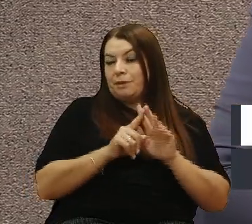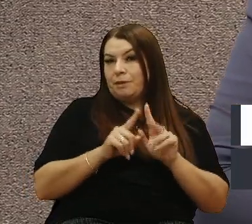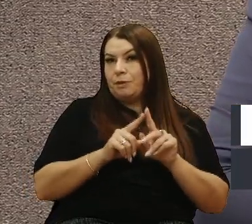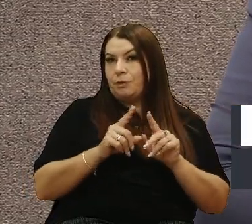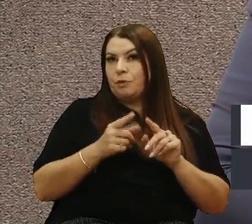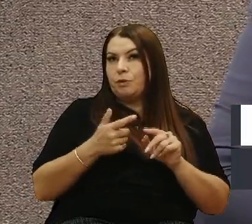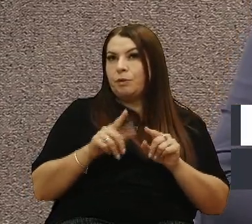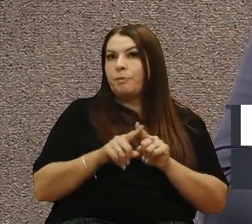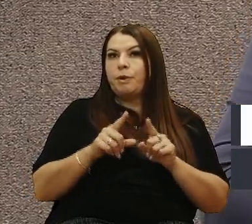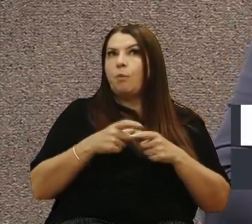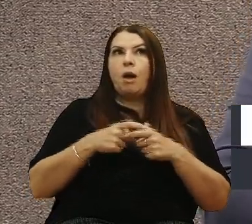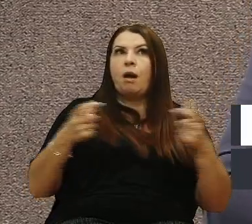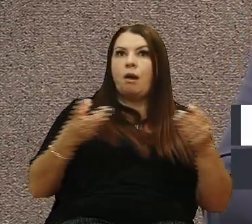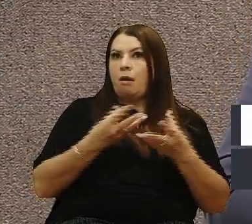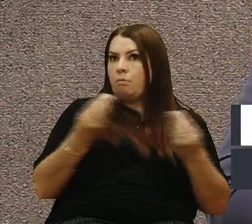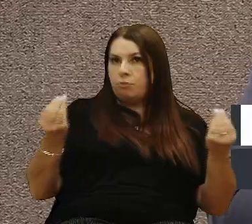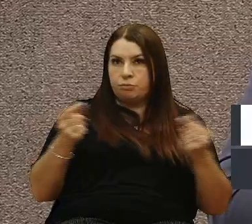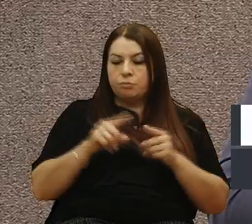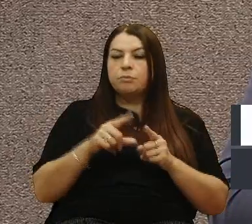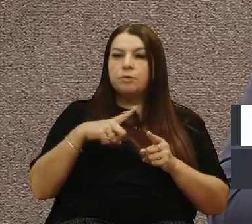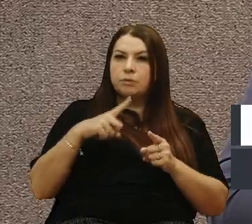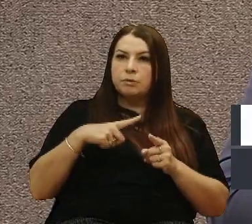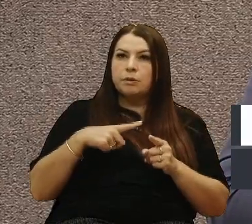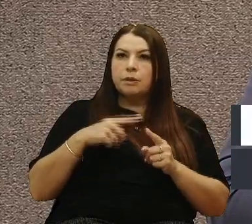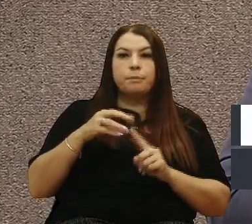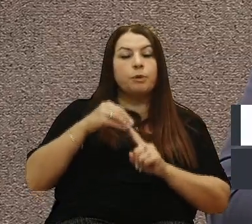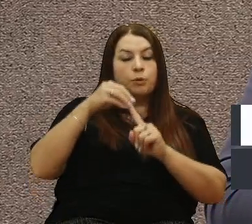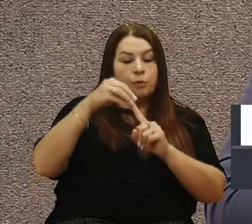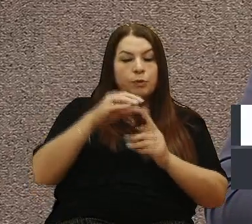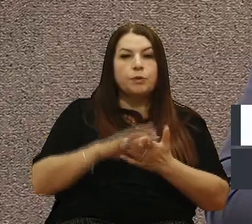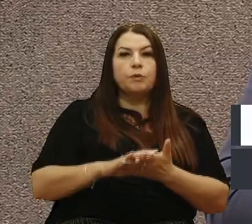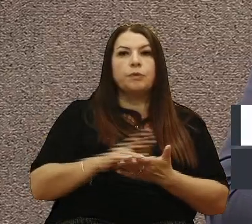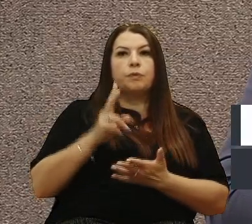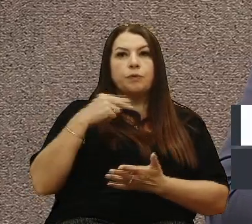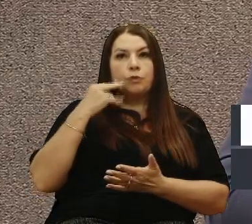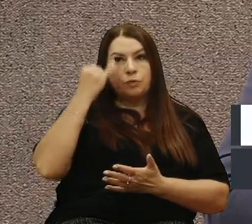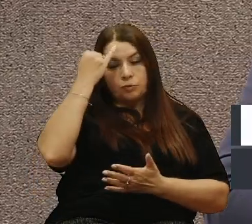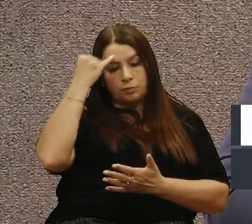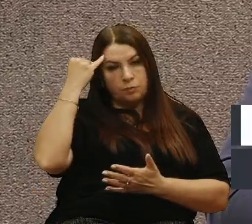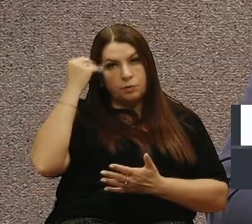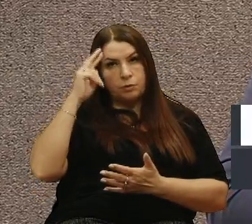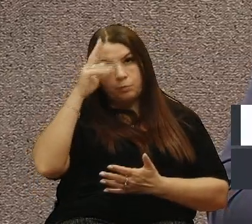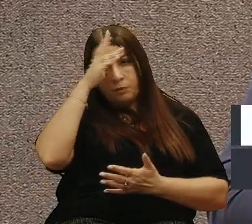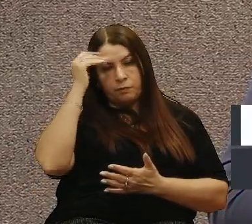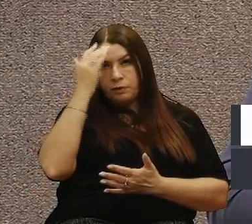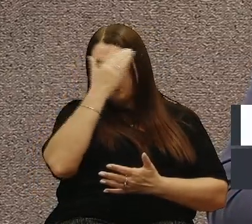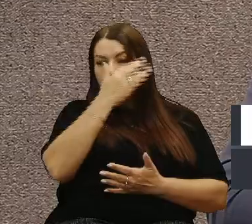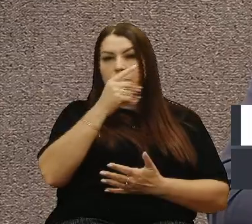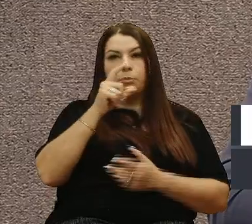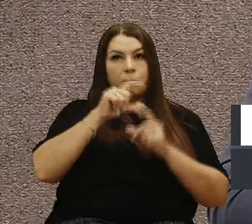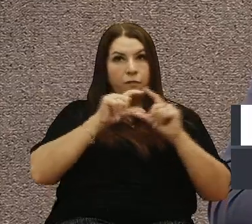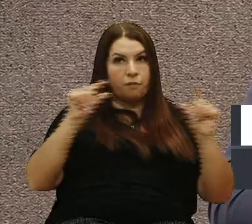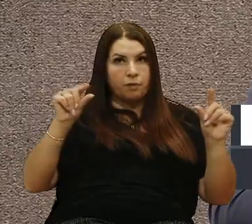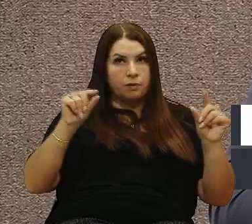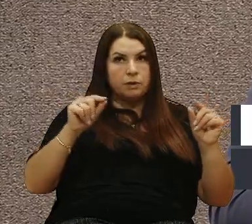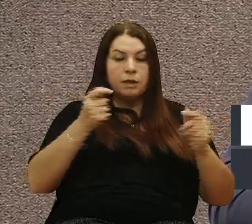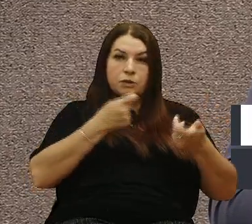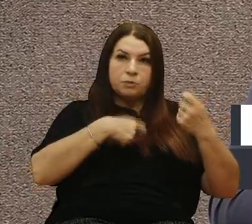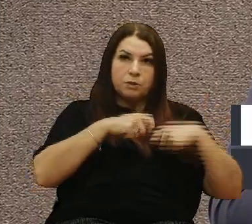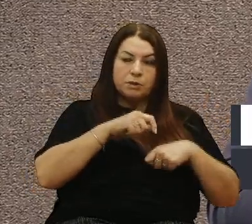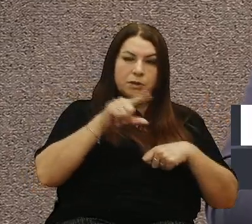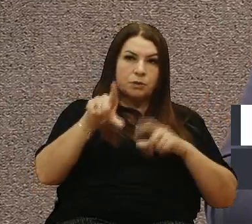público ele não é amplo. Nós temos prioridades. O vereador D'Ambrosio, o prefeito Adiló tem uma frase que eu acho interessante, ele diz assim, que governar é